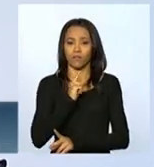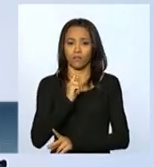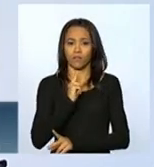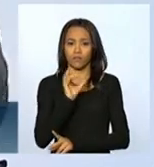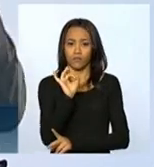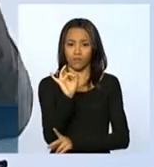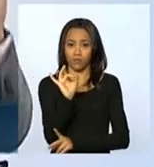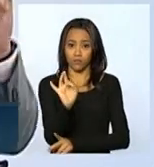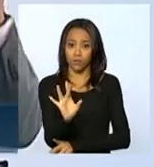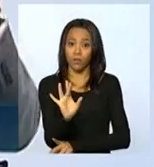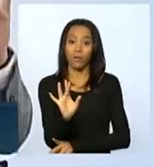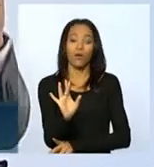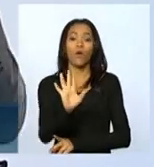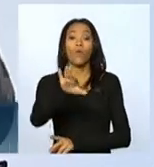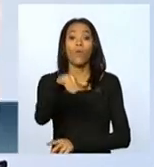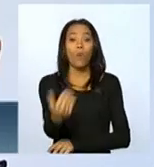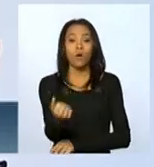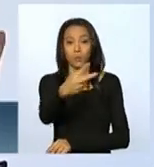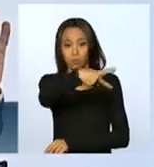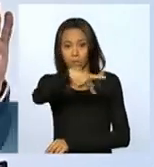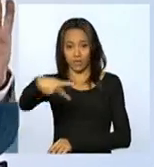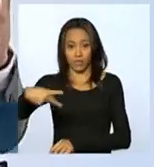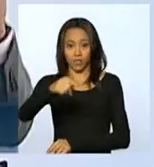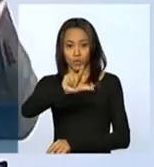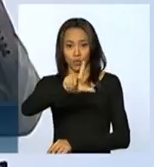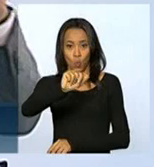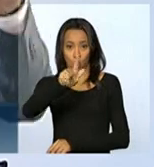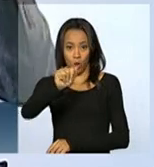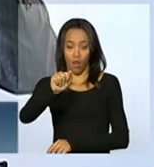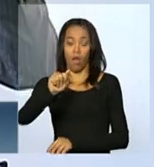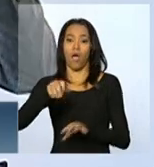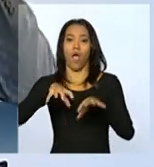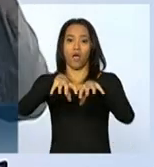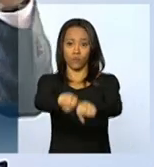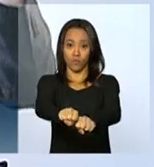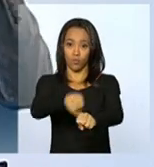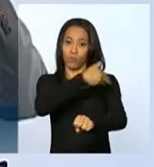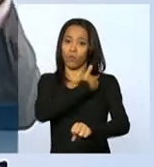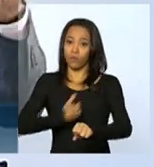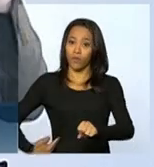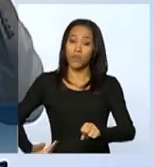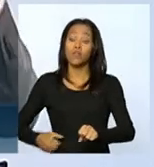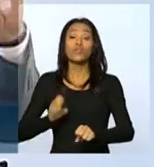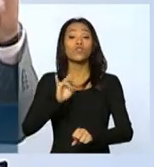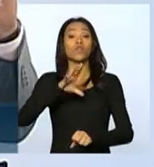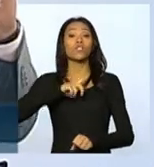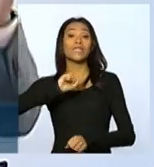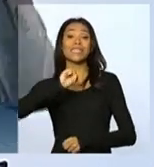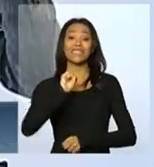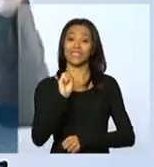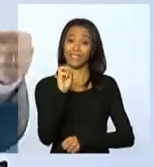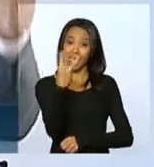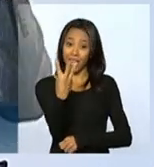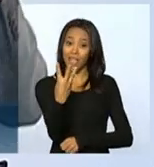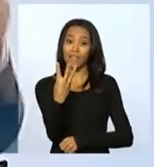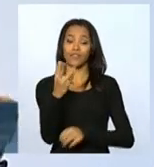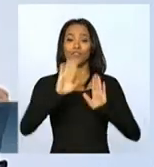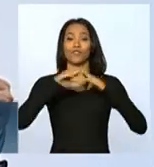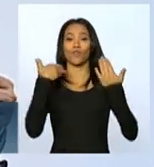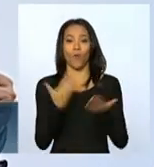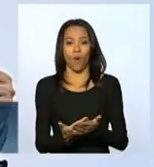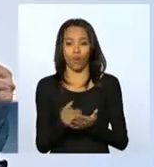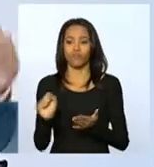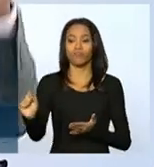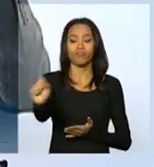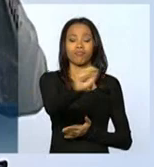ele tinha apenas, quando o presidente Lula tomou posse, ele tinha apenas 3 escolas técnicas no estado de São